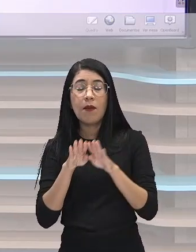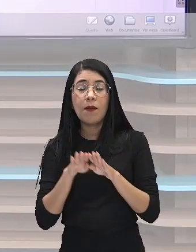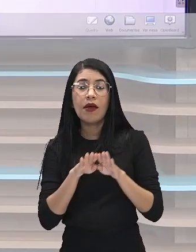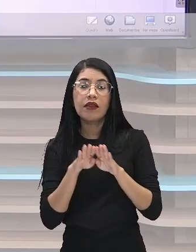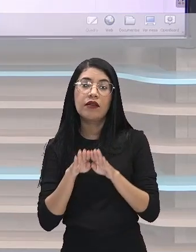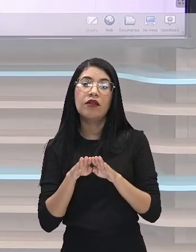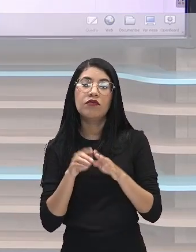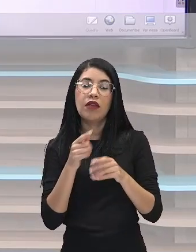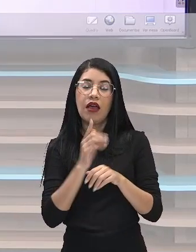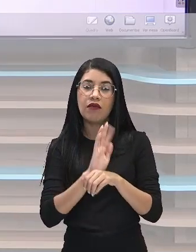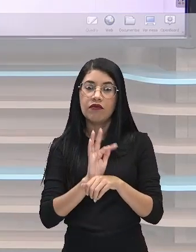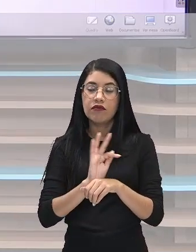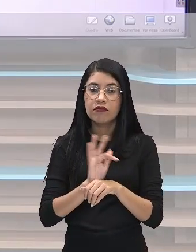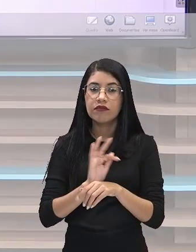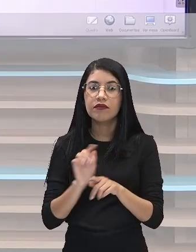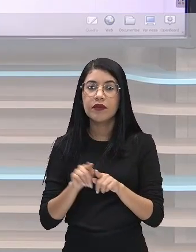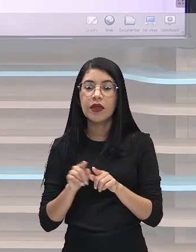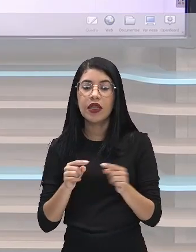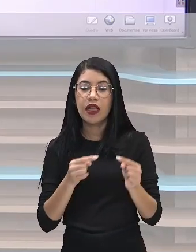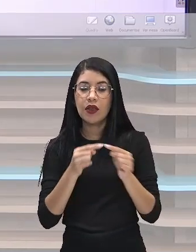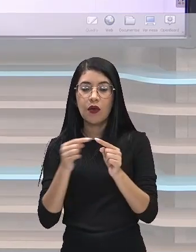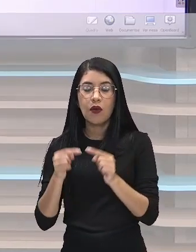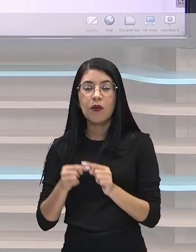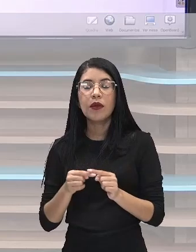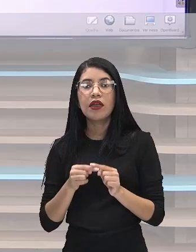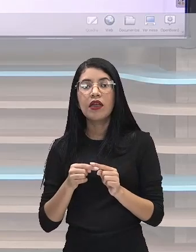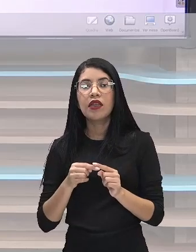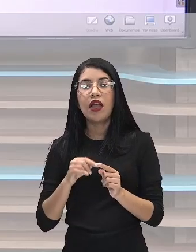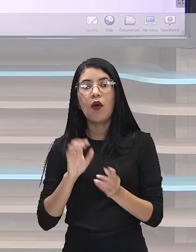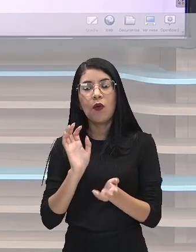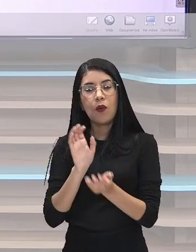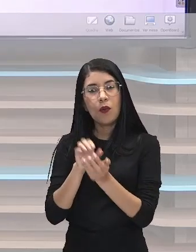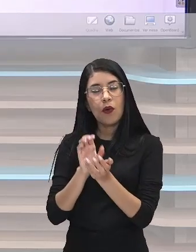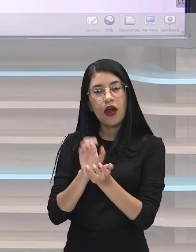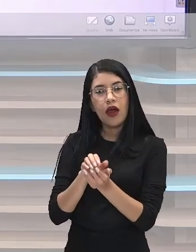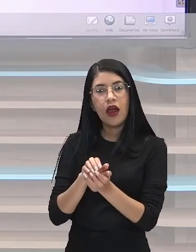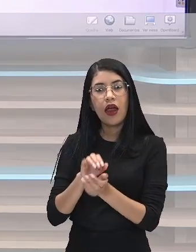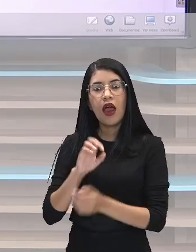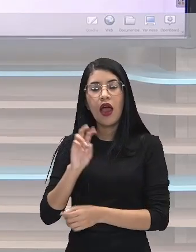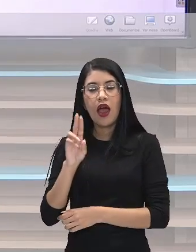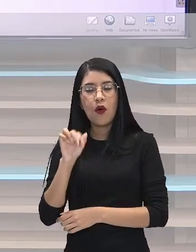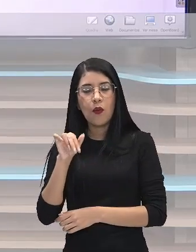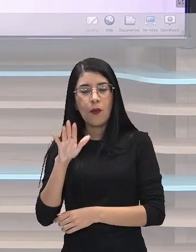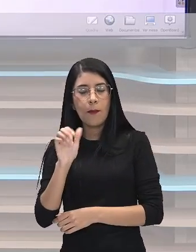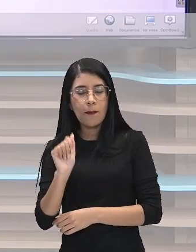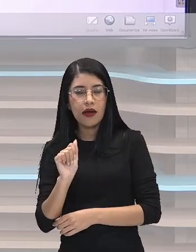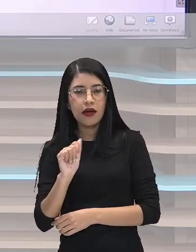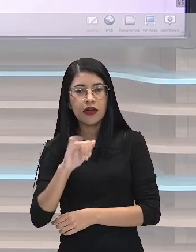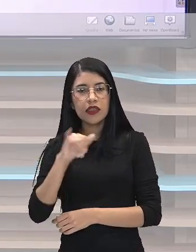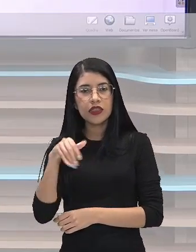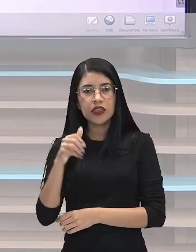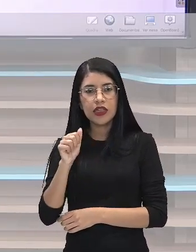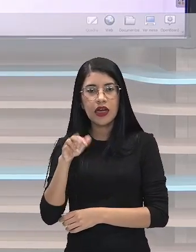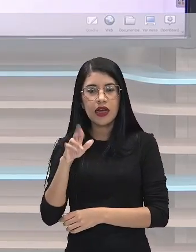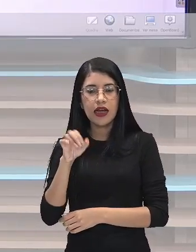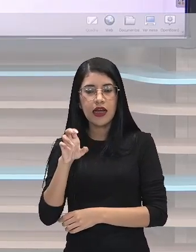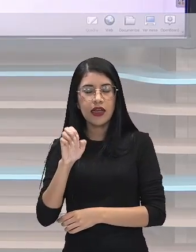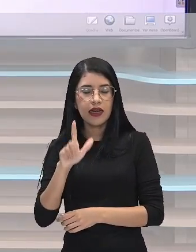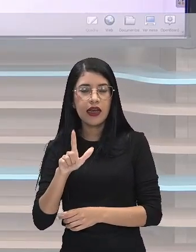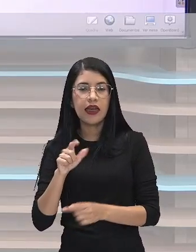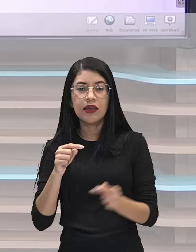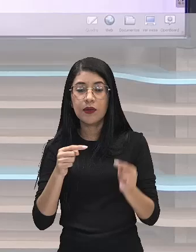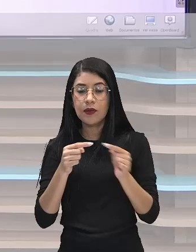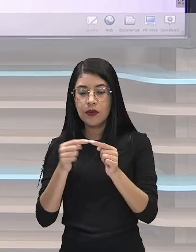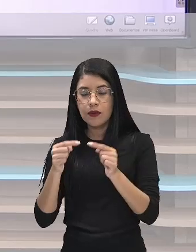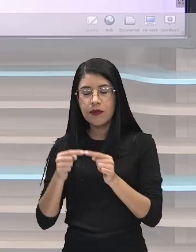faz a concordância lá, jacaré, né, com uma jacaré loira, jacaré vilanesca, percebam que ele faz uma